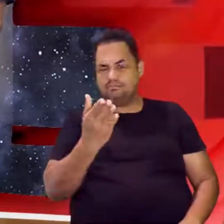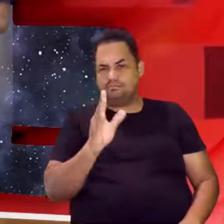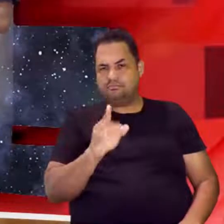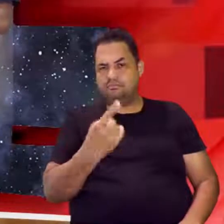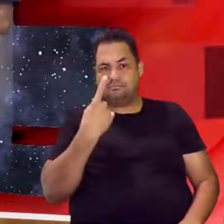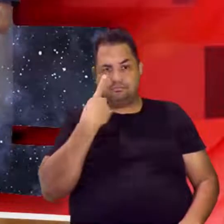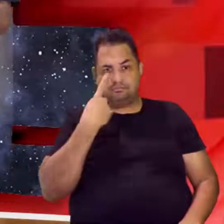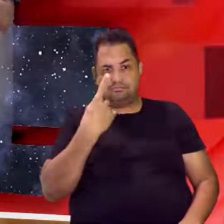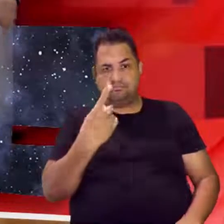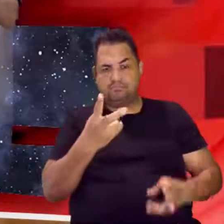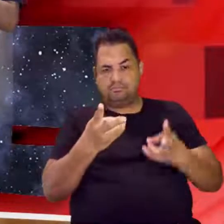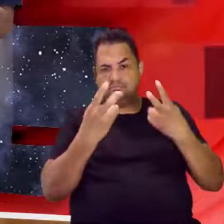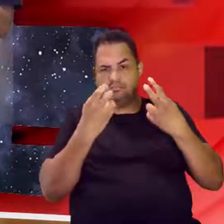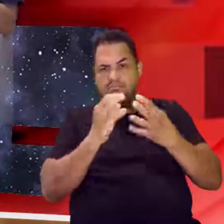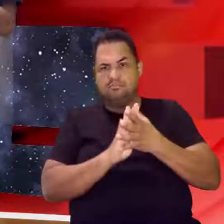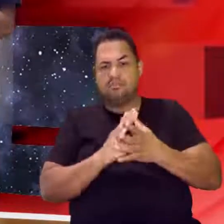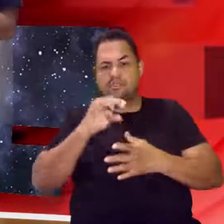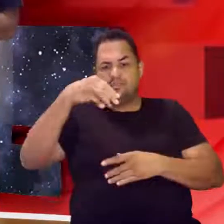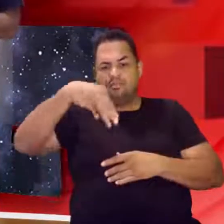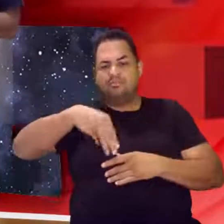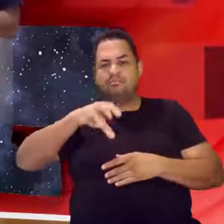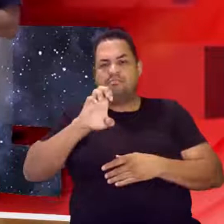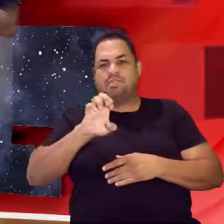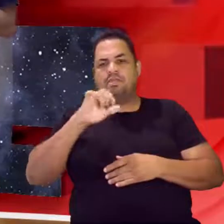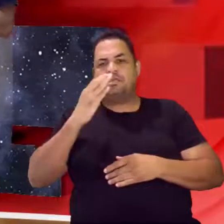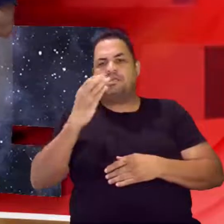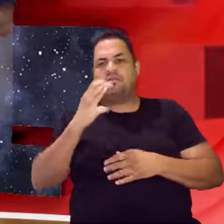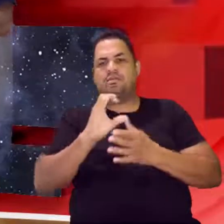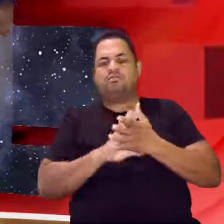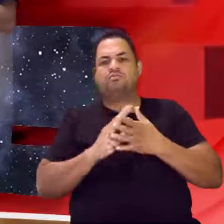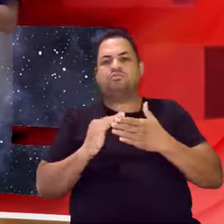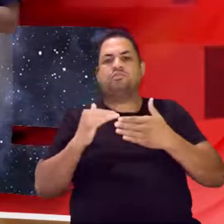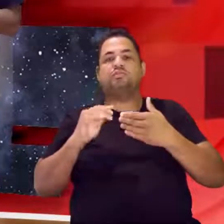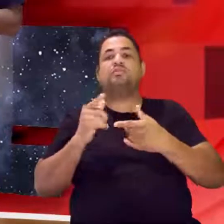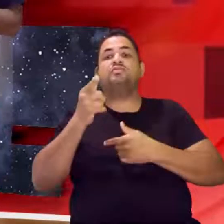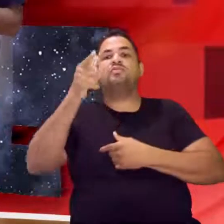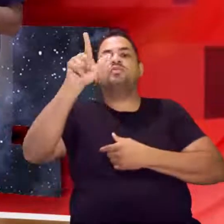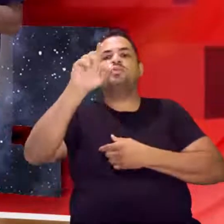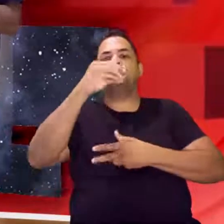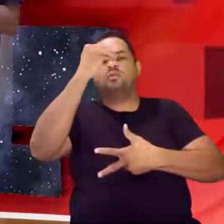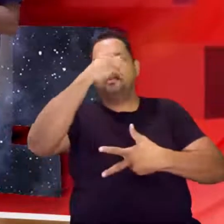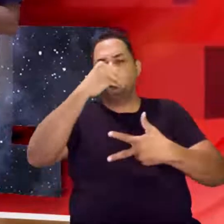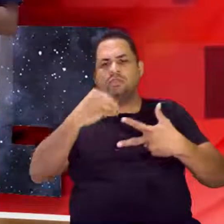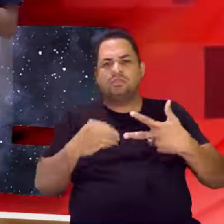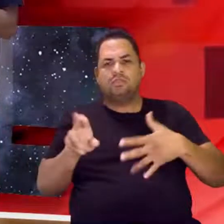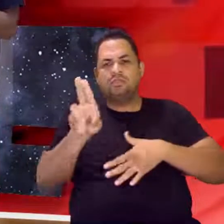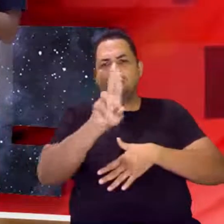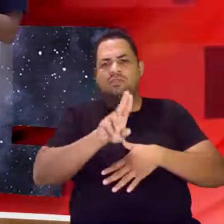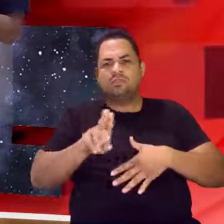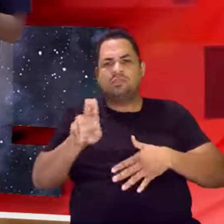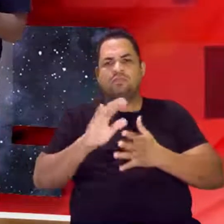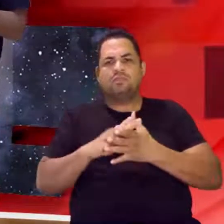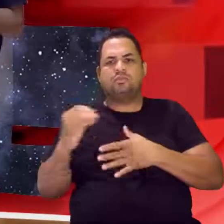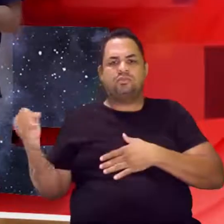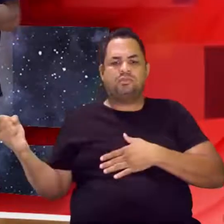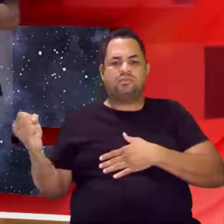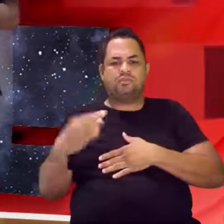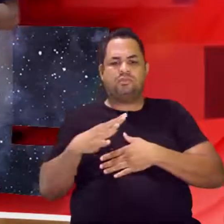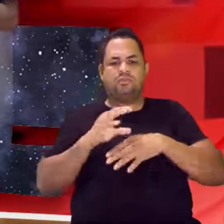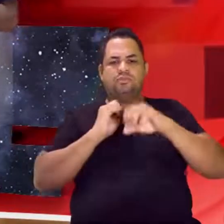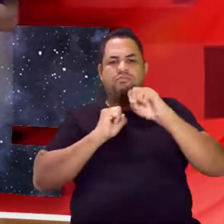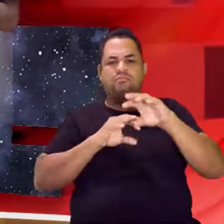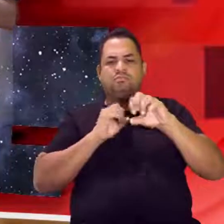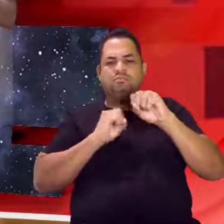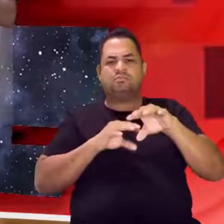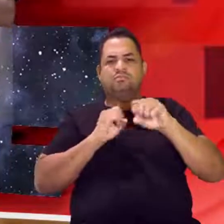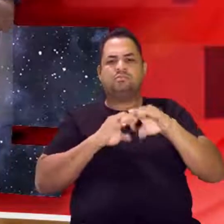têm que abrir o olho, porque o MEC já disse que o próximo Enem, o Enem aplicado para o novo ensino